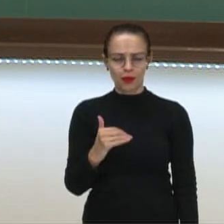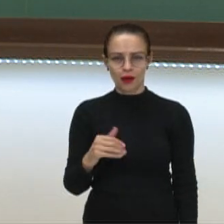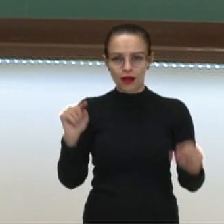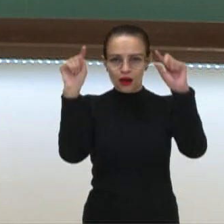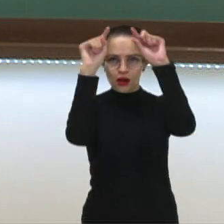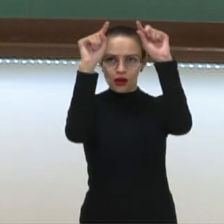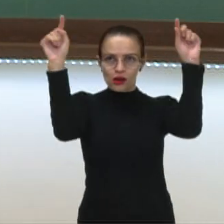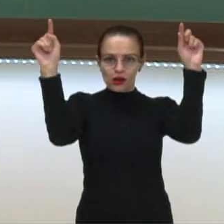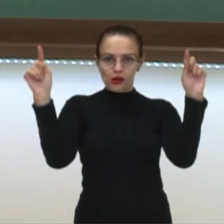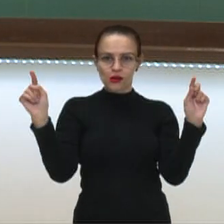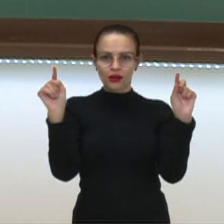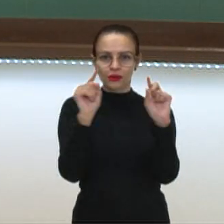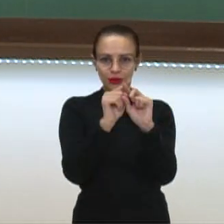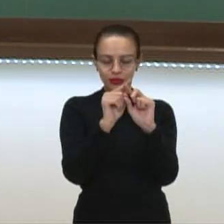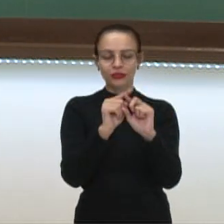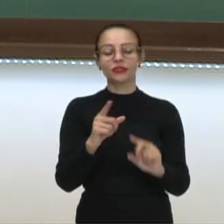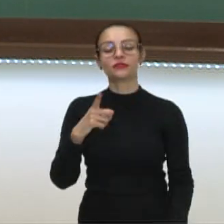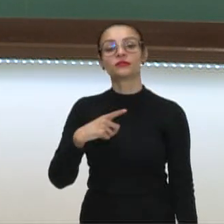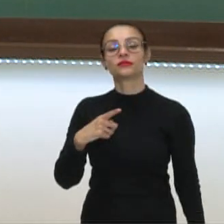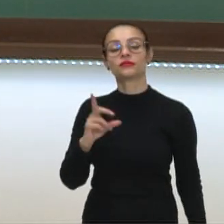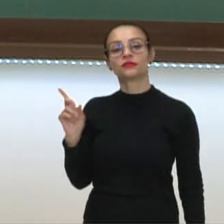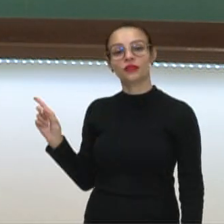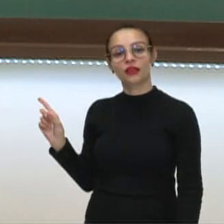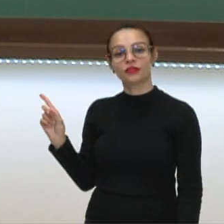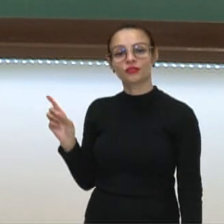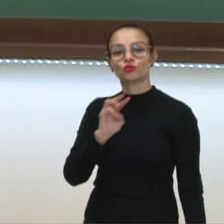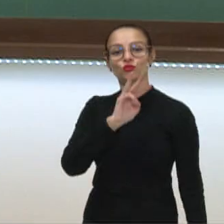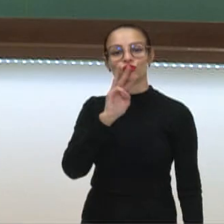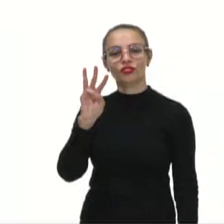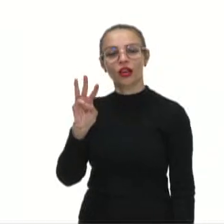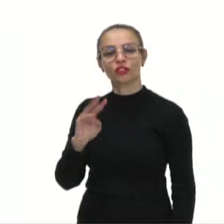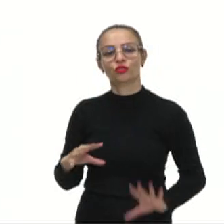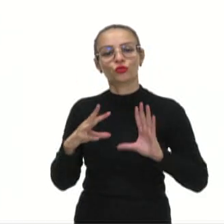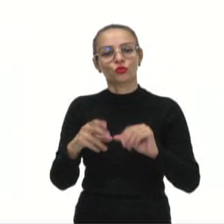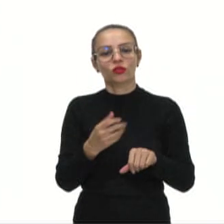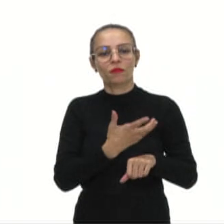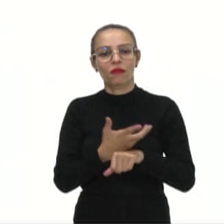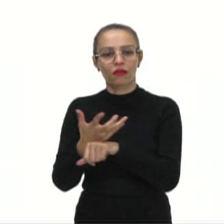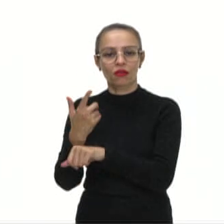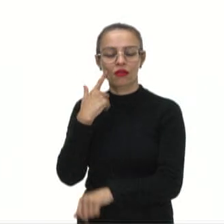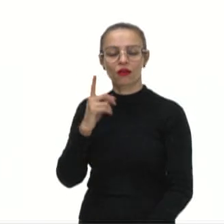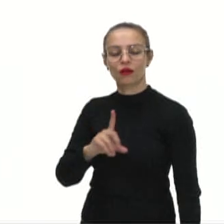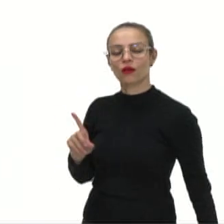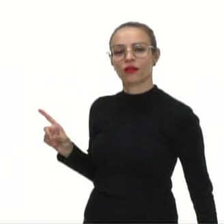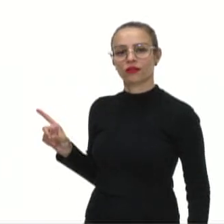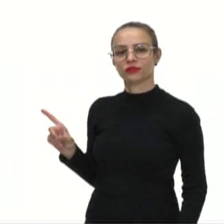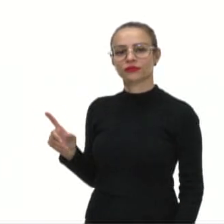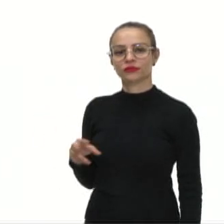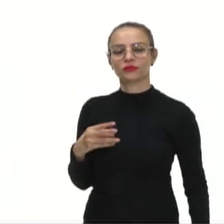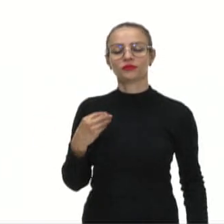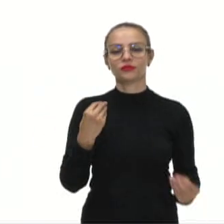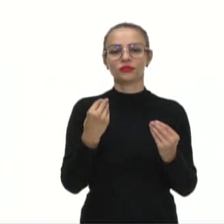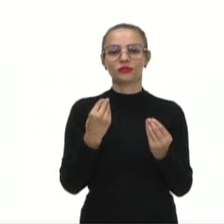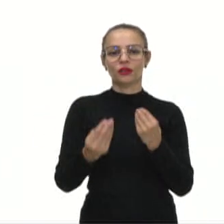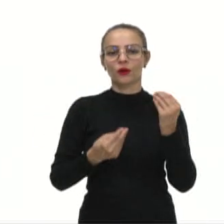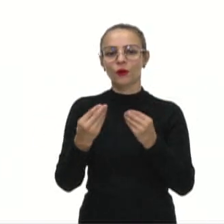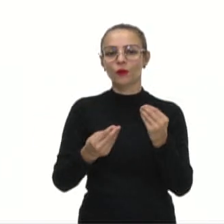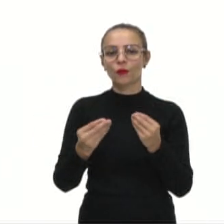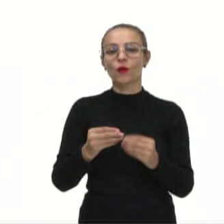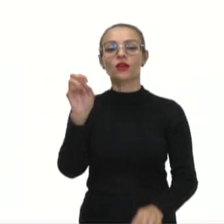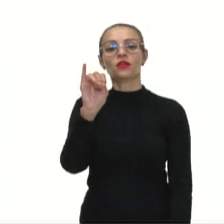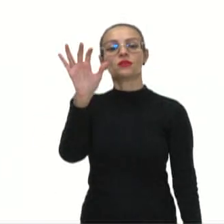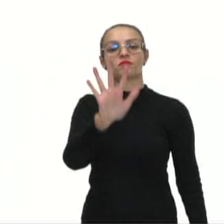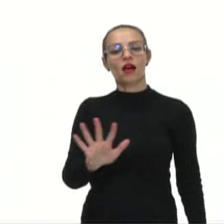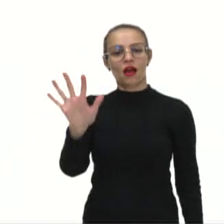está disponível no Toda a Matéria e você olha cada detalhe aqui do cartaz, Então, como a imagem que ele passa